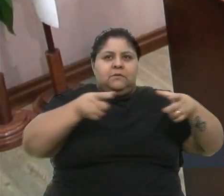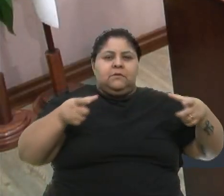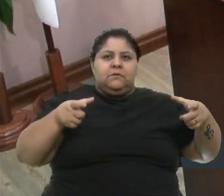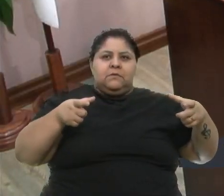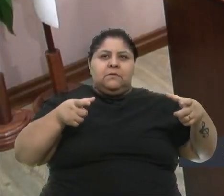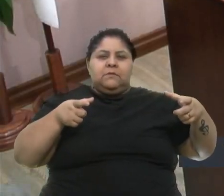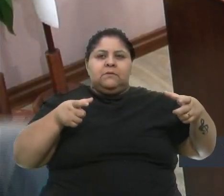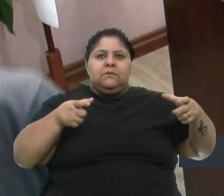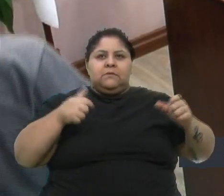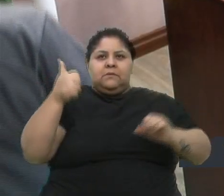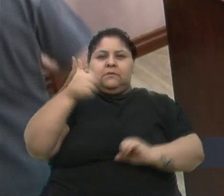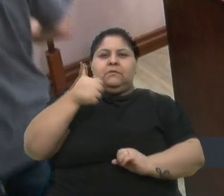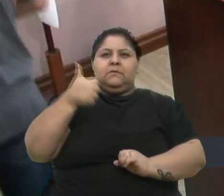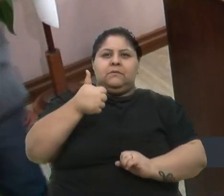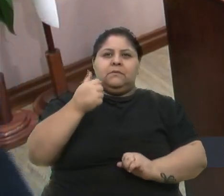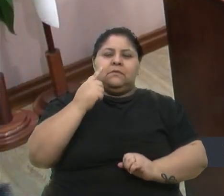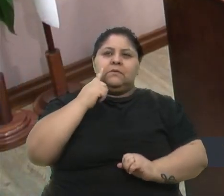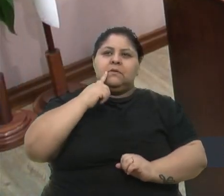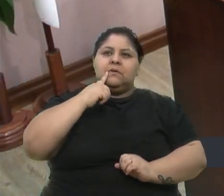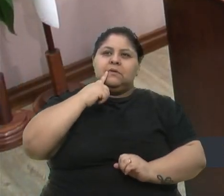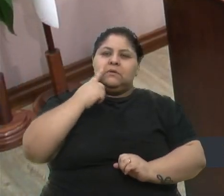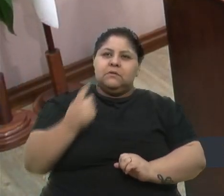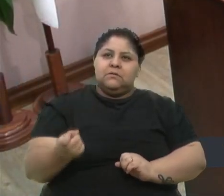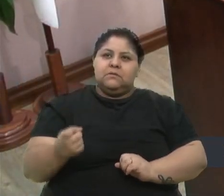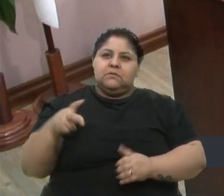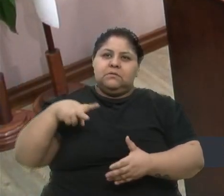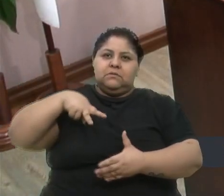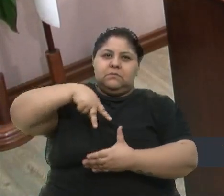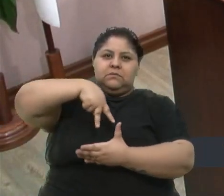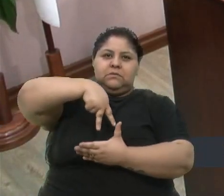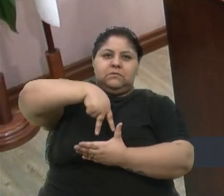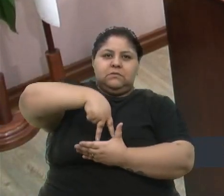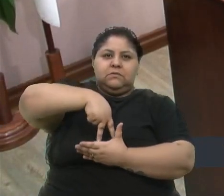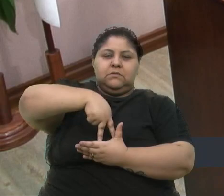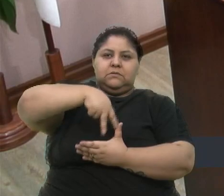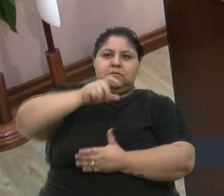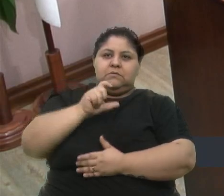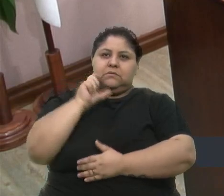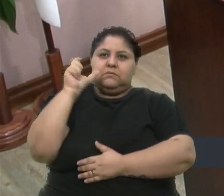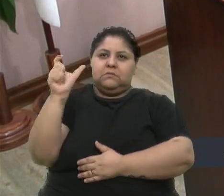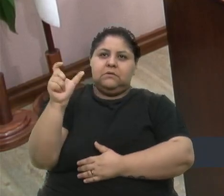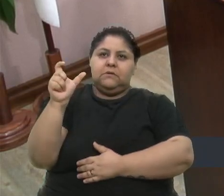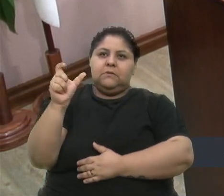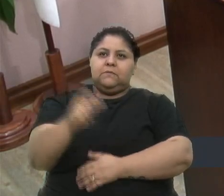Primeira vereadora escrita, Rose Frigeiro, na tribuna com a palavra.